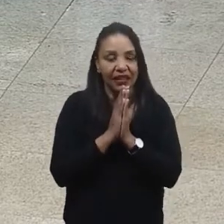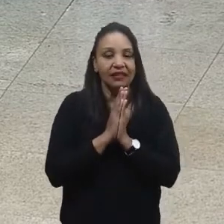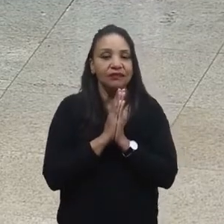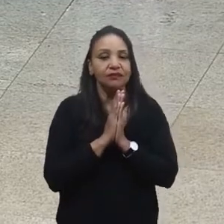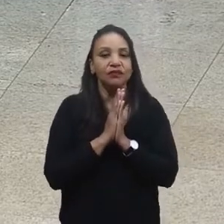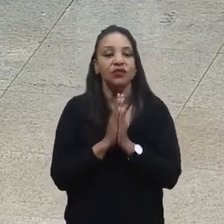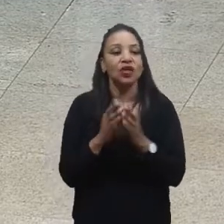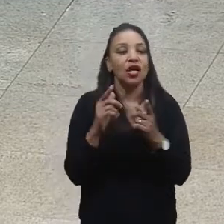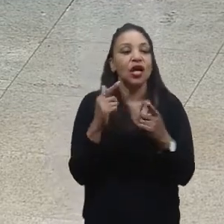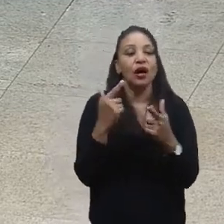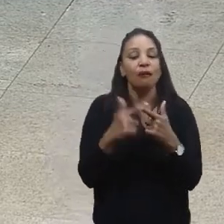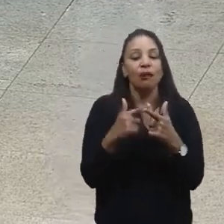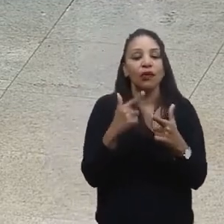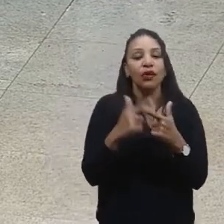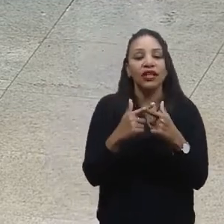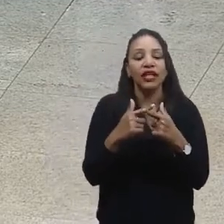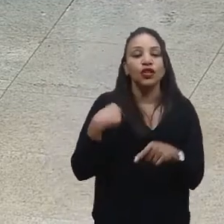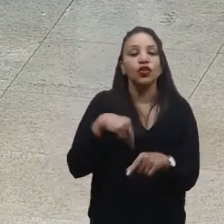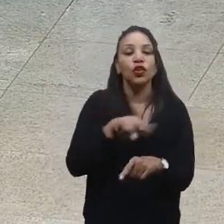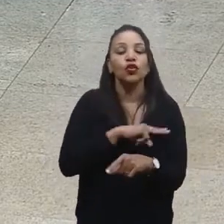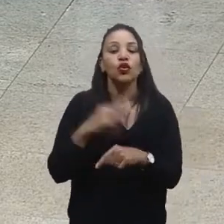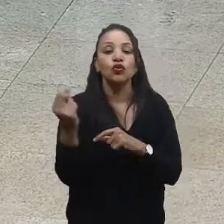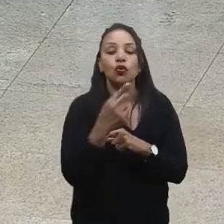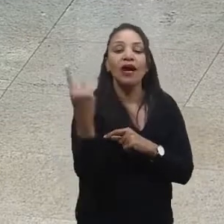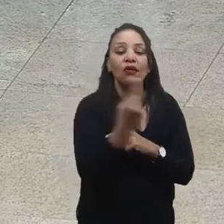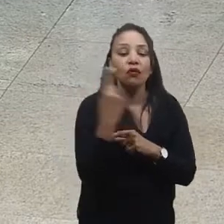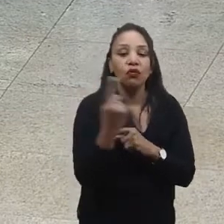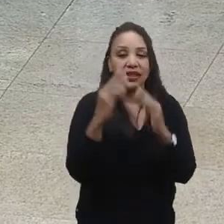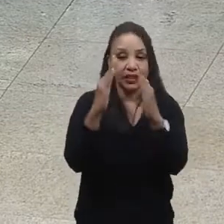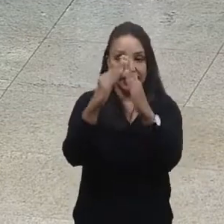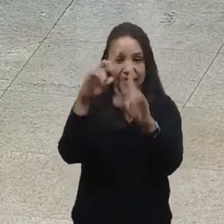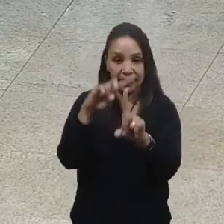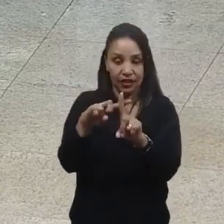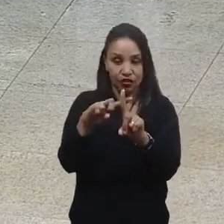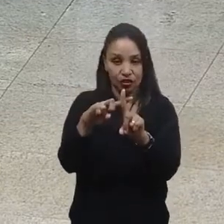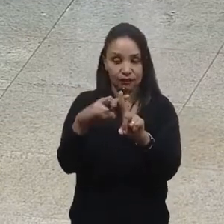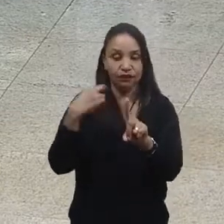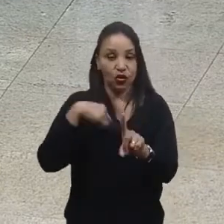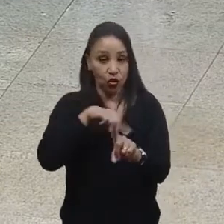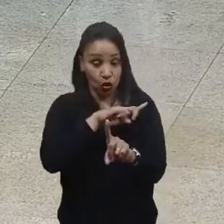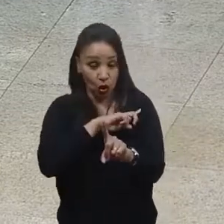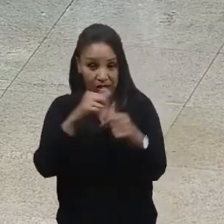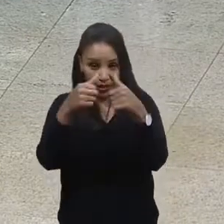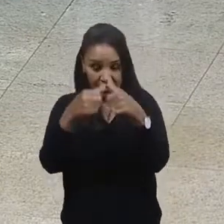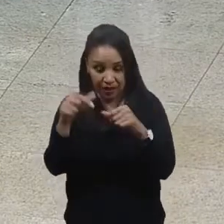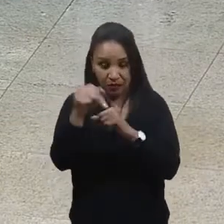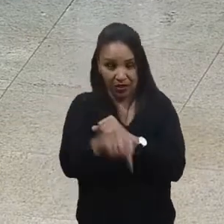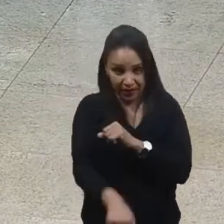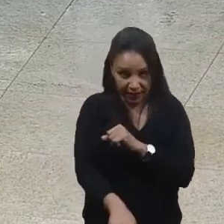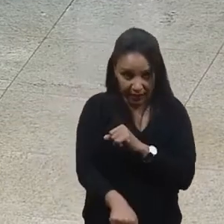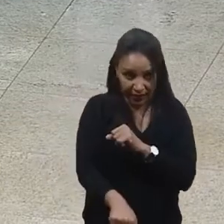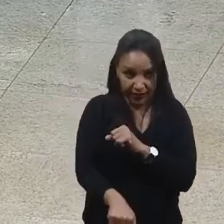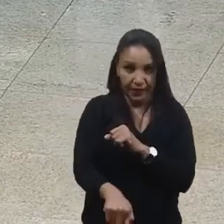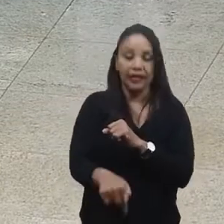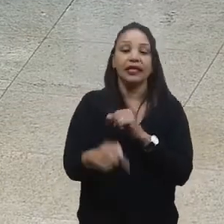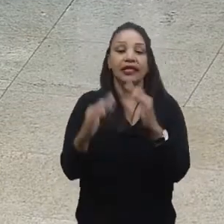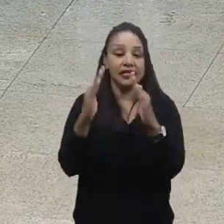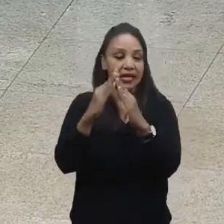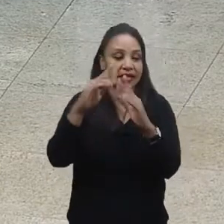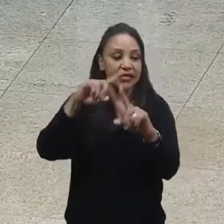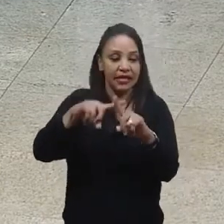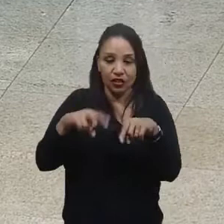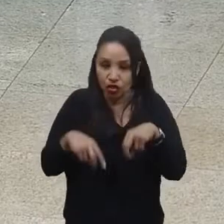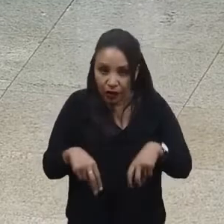porque nós somos uma única igreja o tanto nós que estamos aqui que chamamos a igreja peregrina é